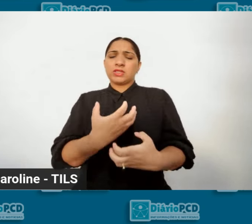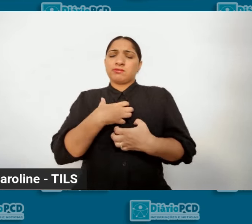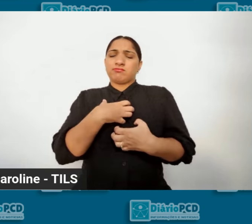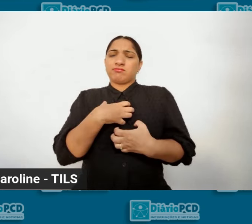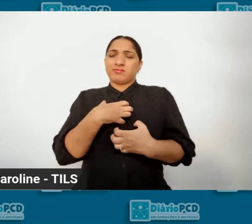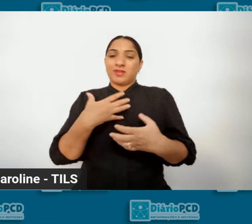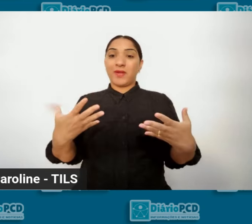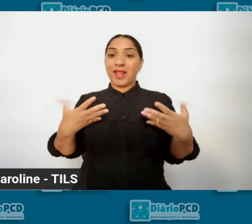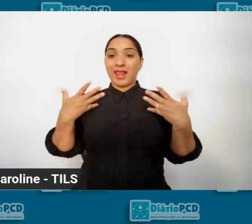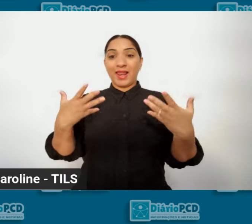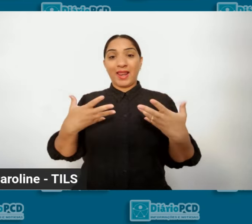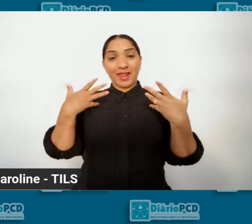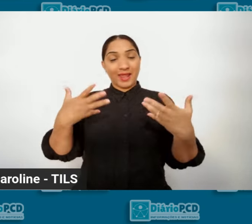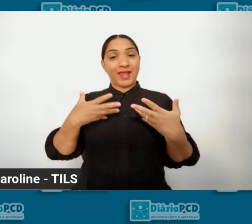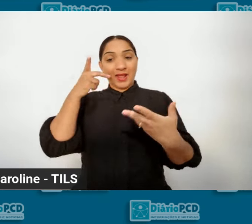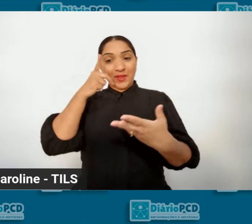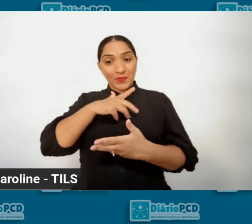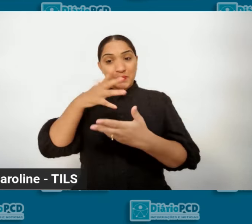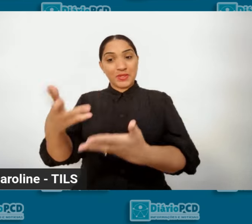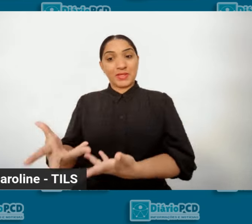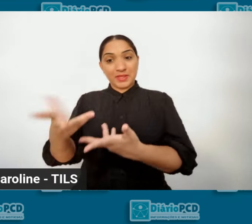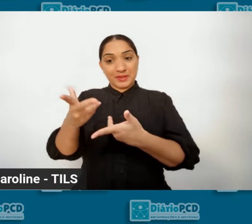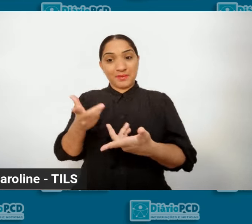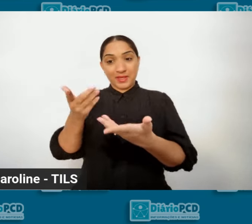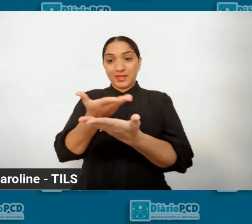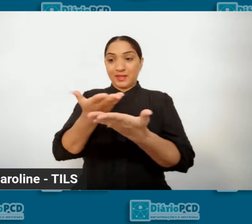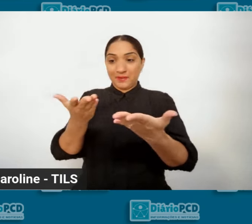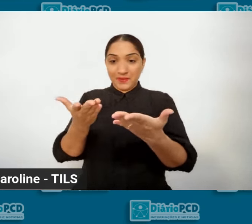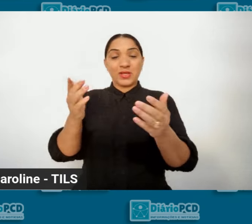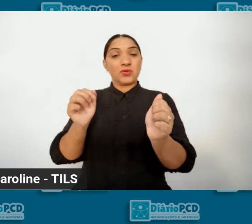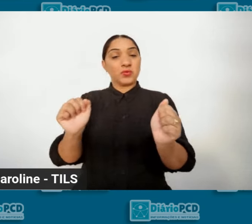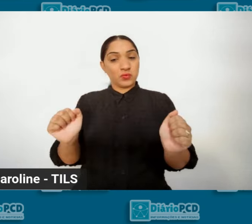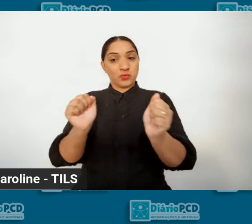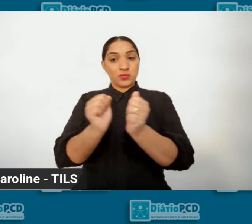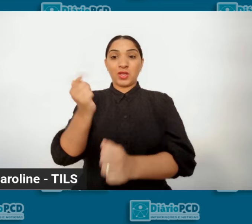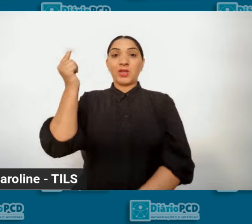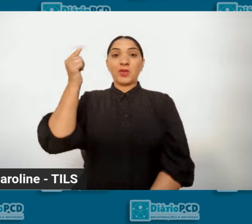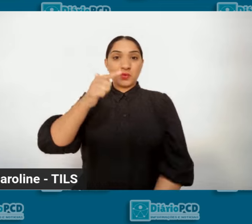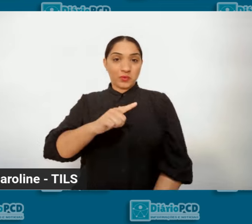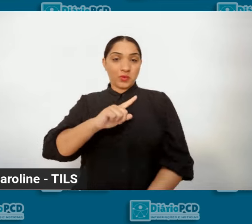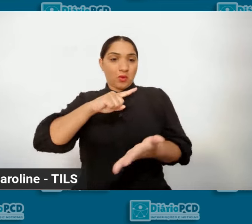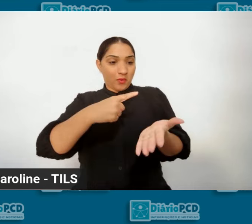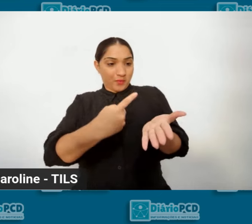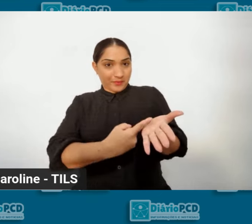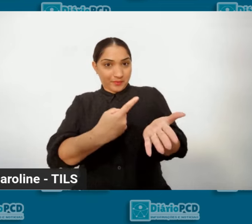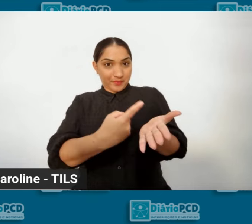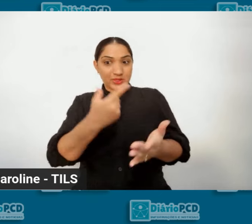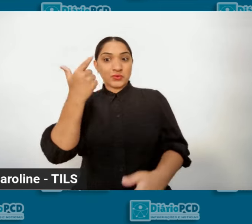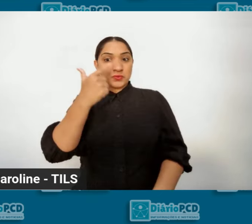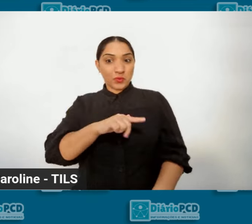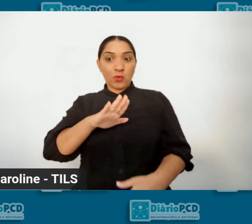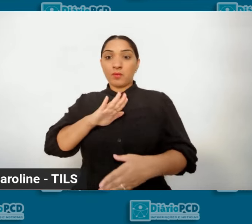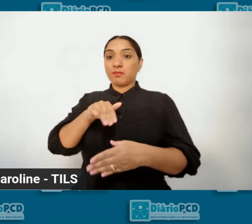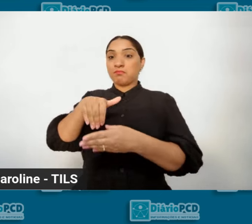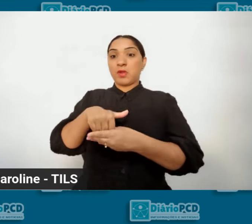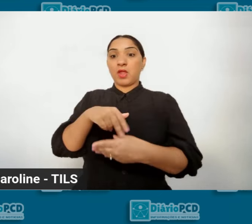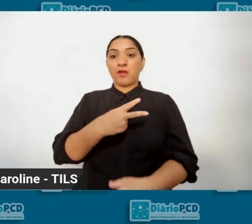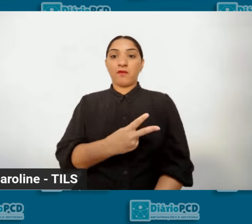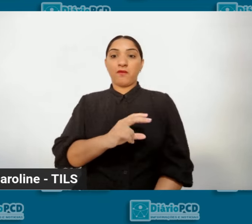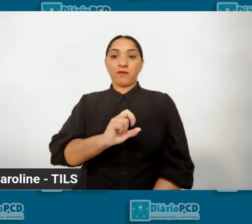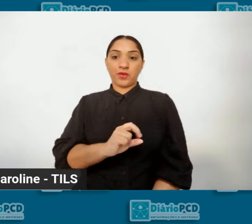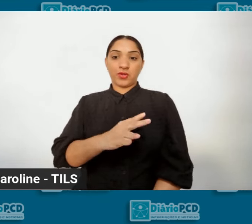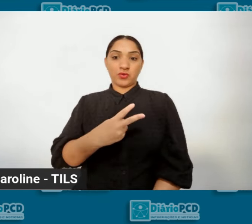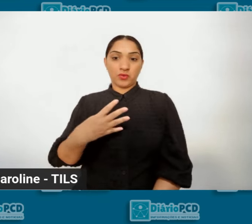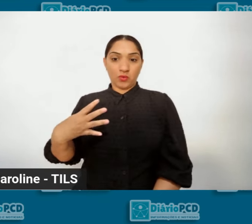Joelson aqui no Diário PCD e nós, novamente, estamos reassumindo o compromisso. Eleições 2024.